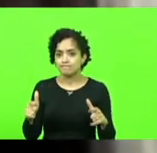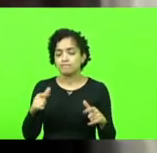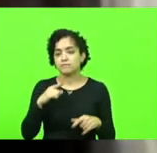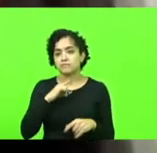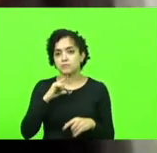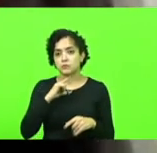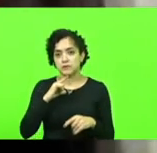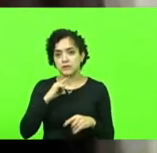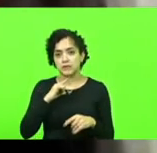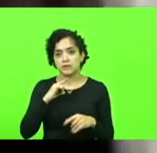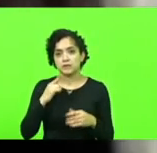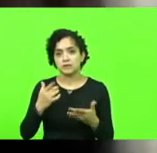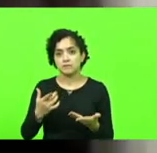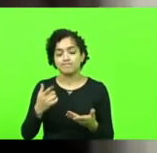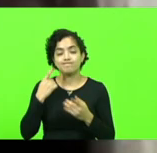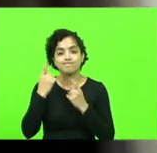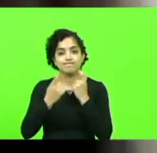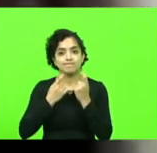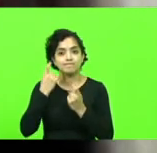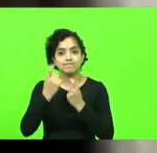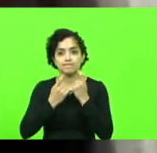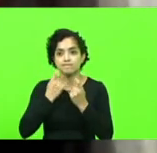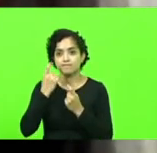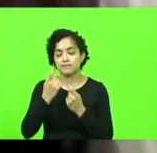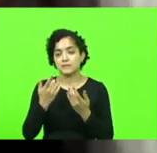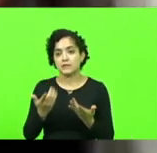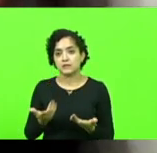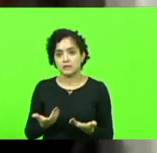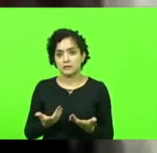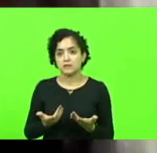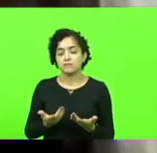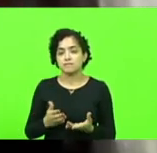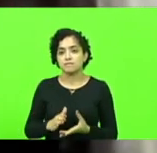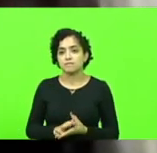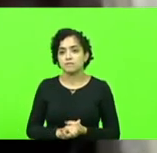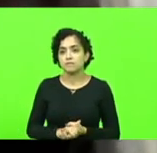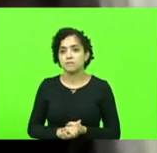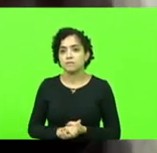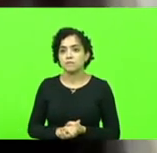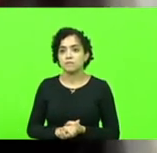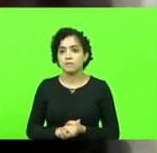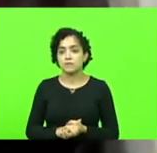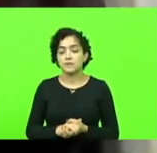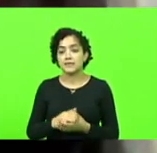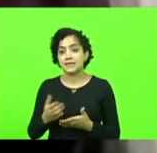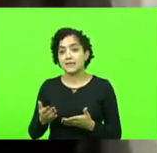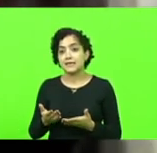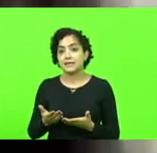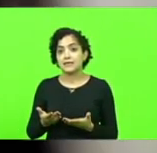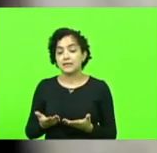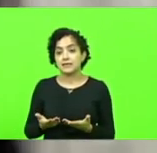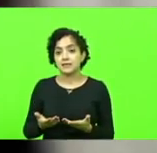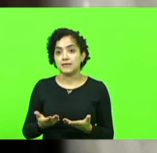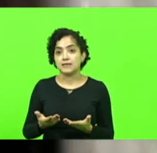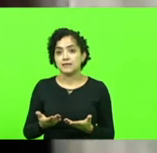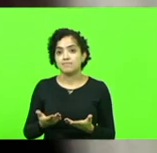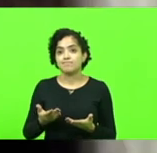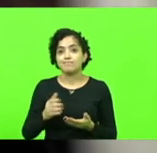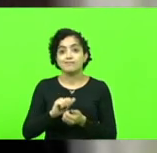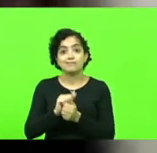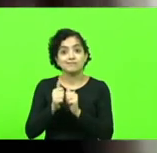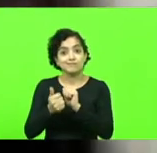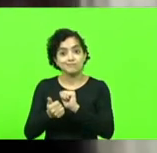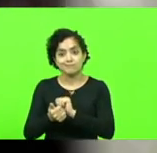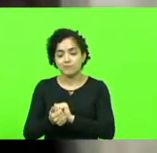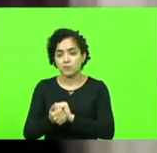está muito preocupante para todos, né? E as APAES têm que se adequar a tudo